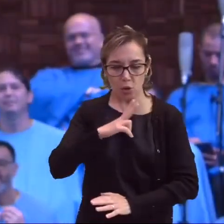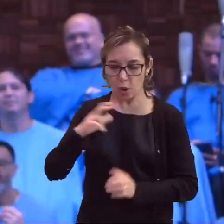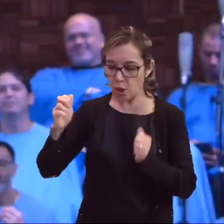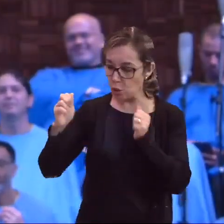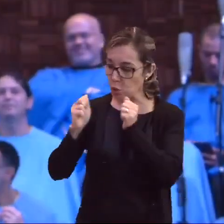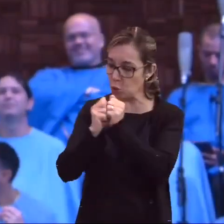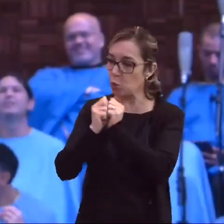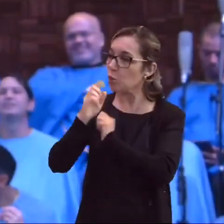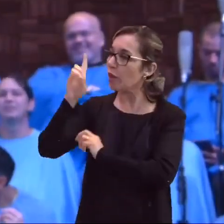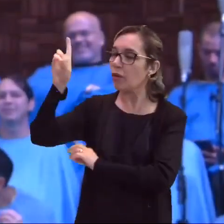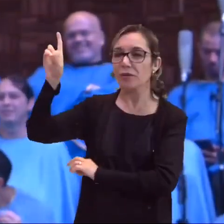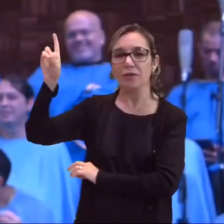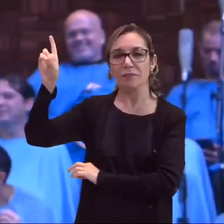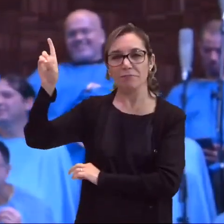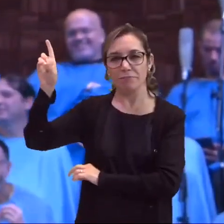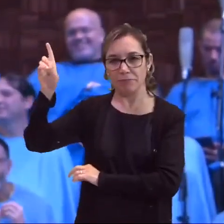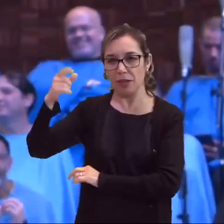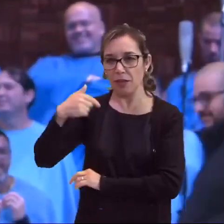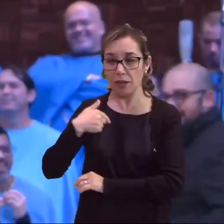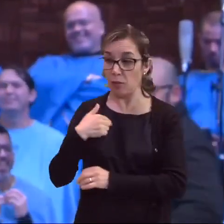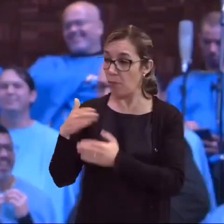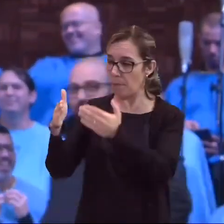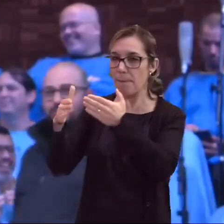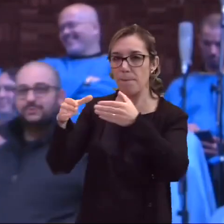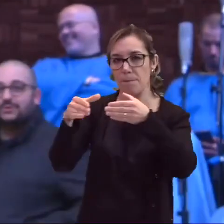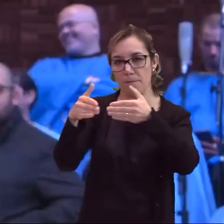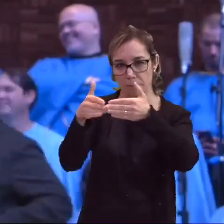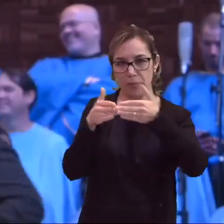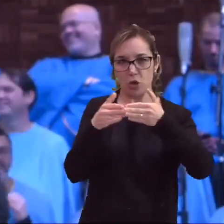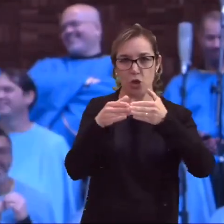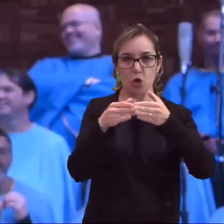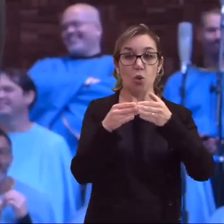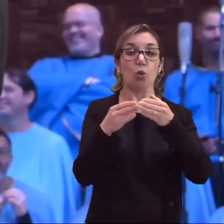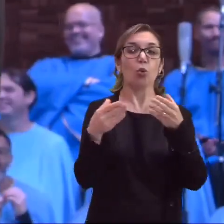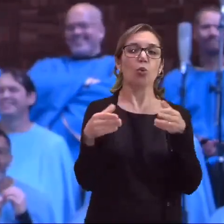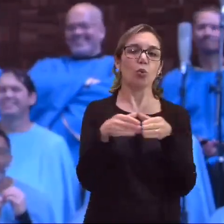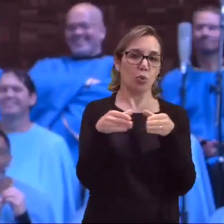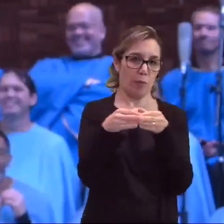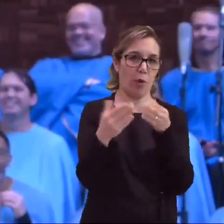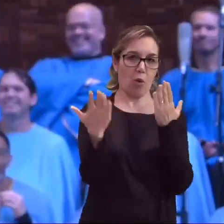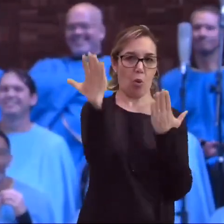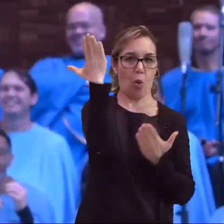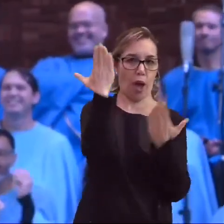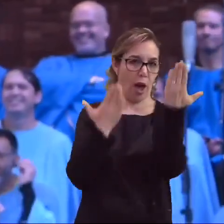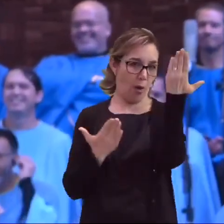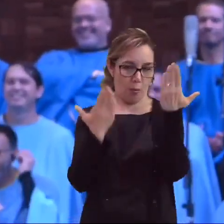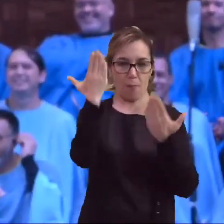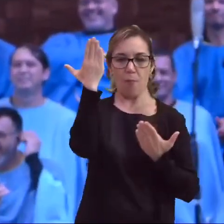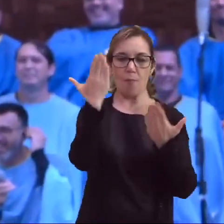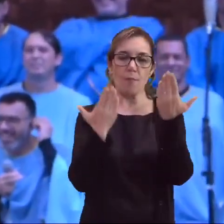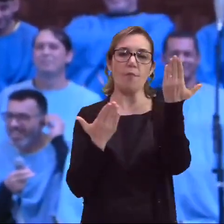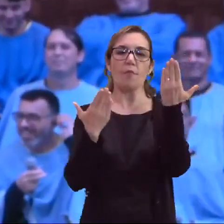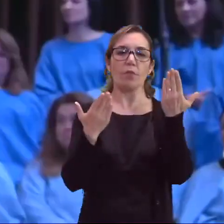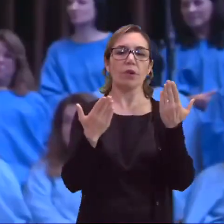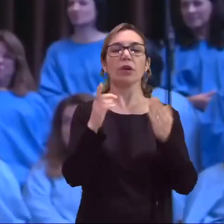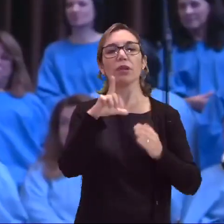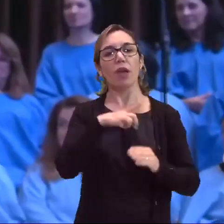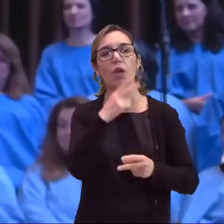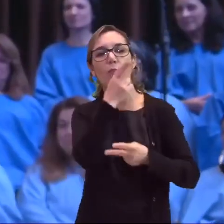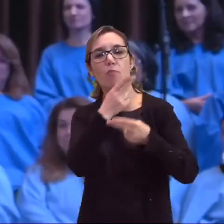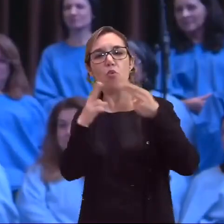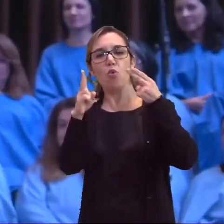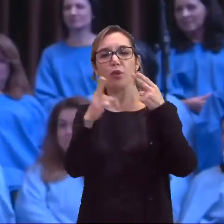é a 59 me dera dica errado então 59 a mudou e vai ter querer